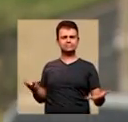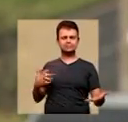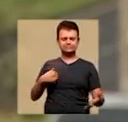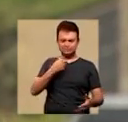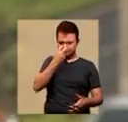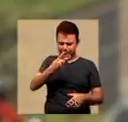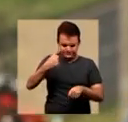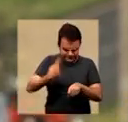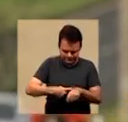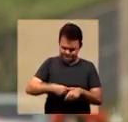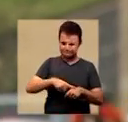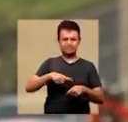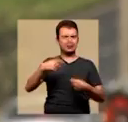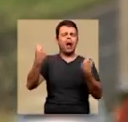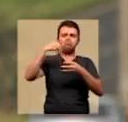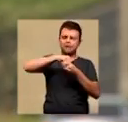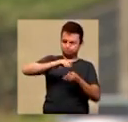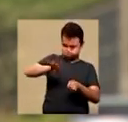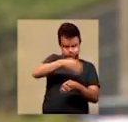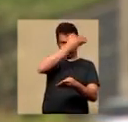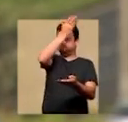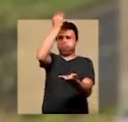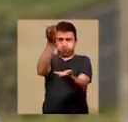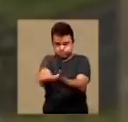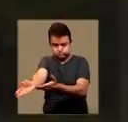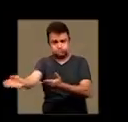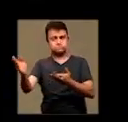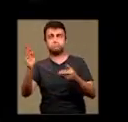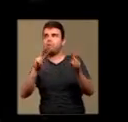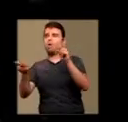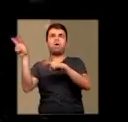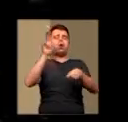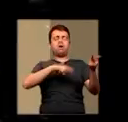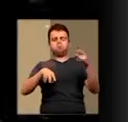presenciei tudo, girei no ar, caí, tudo consciente.